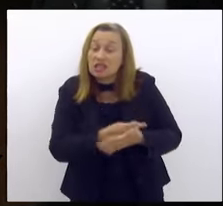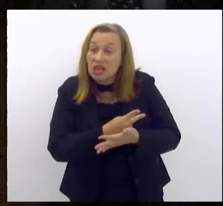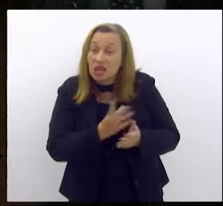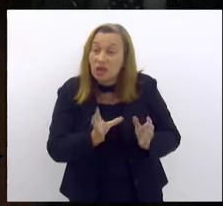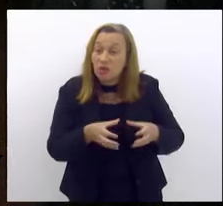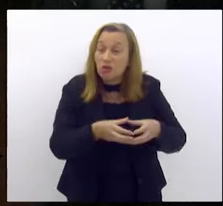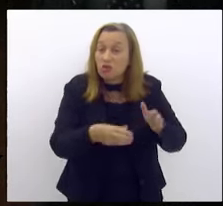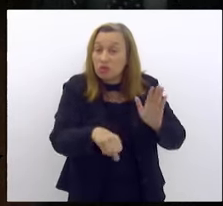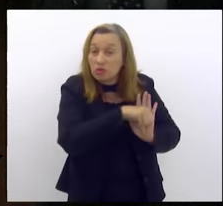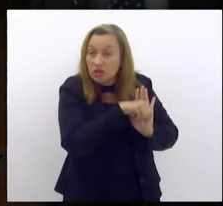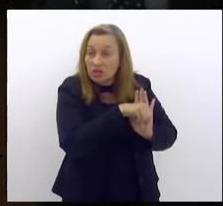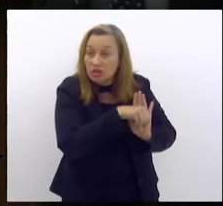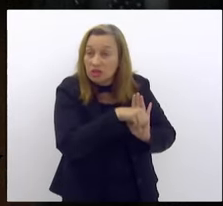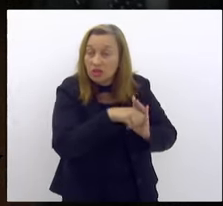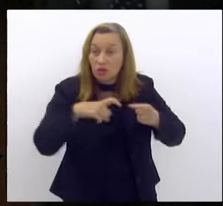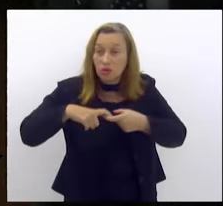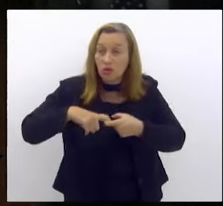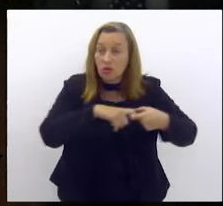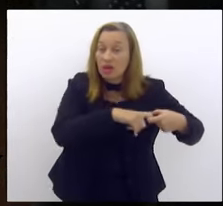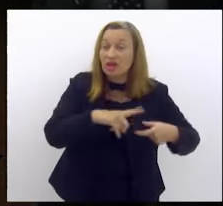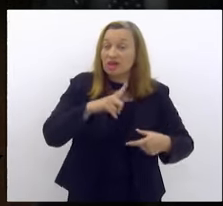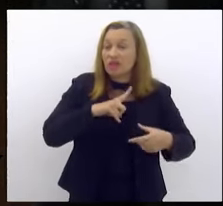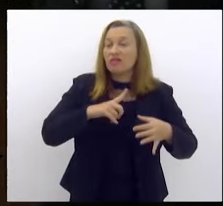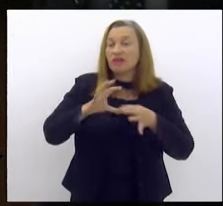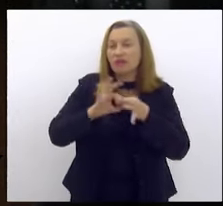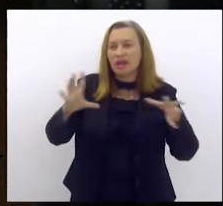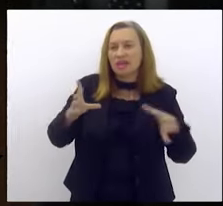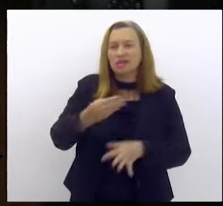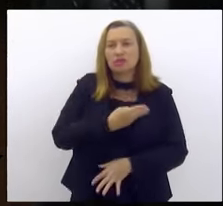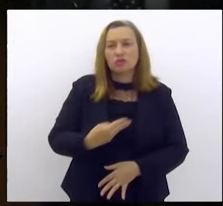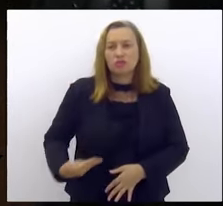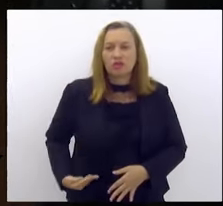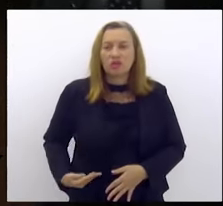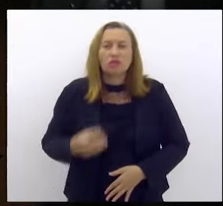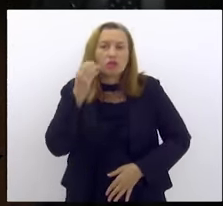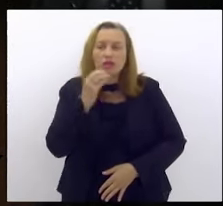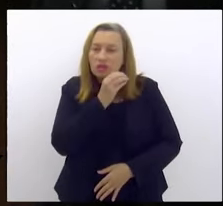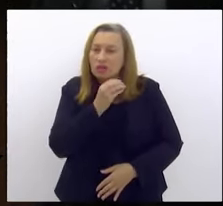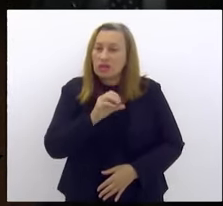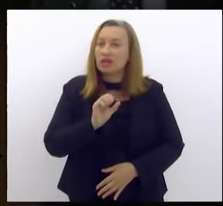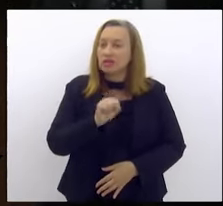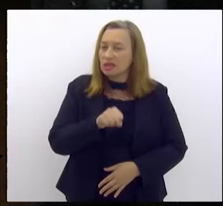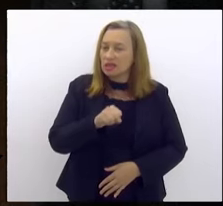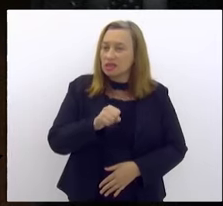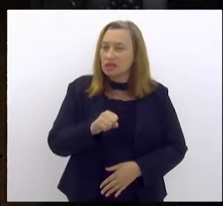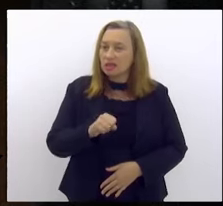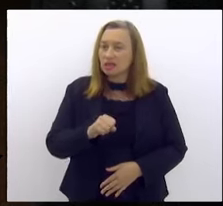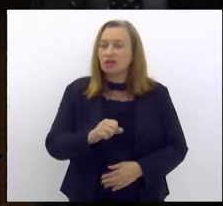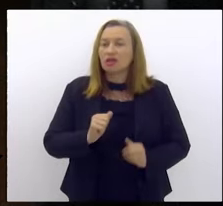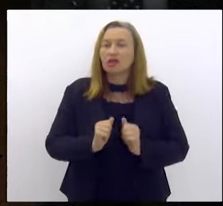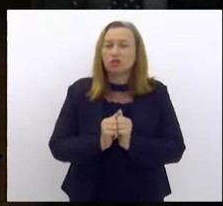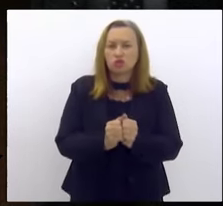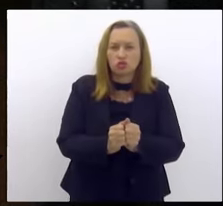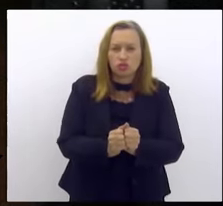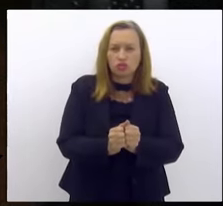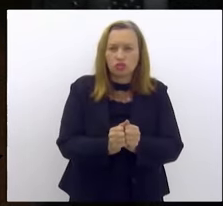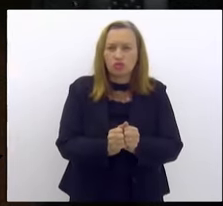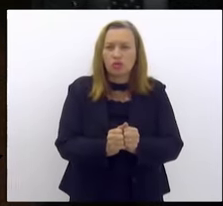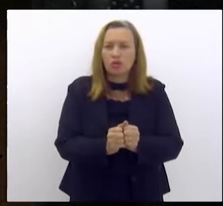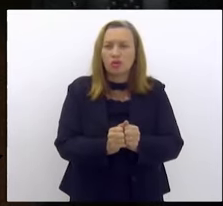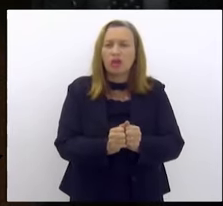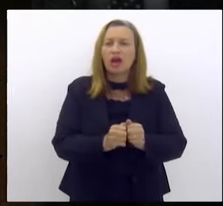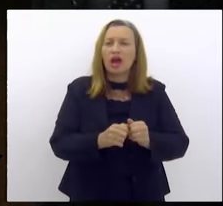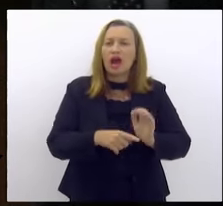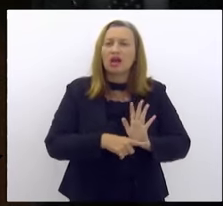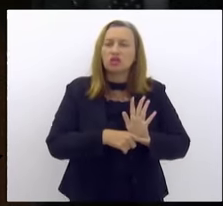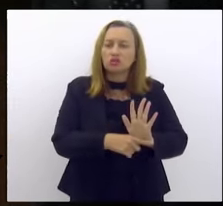Reboque, teve o aval do governador Cláudio Castro, que, inclusive, se colocou do nosso lado para dar todos os instrumentos